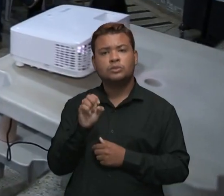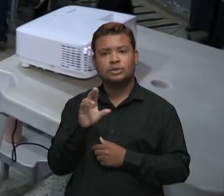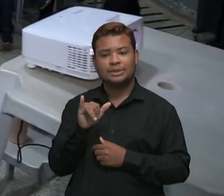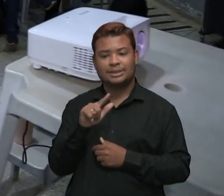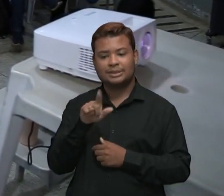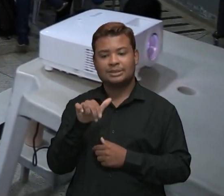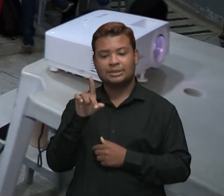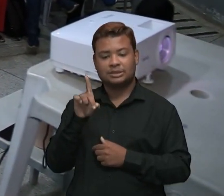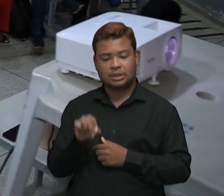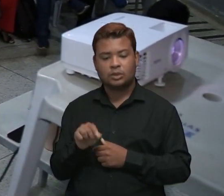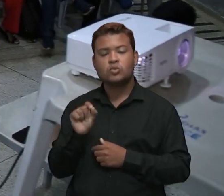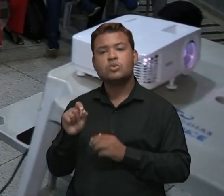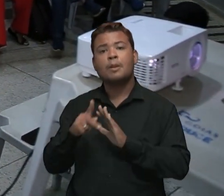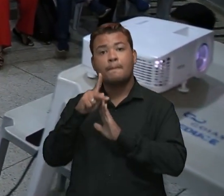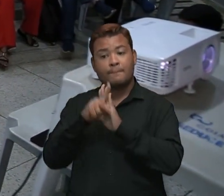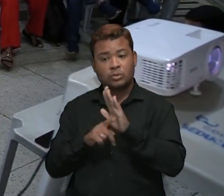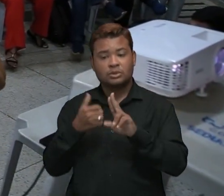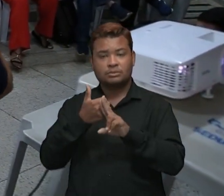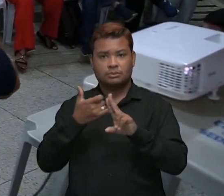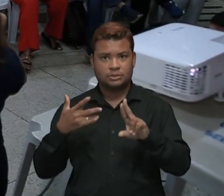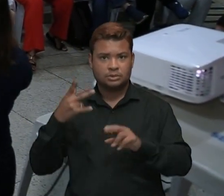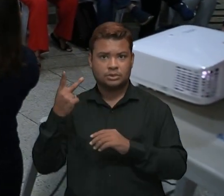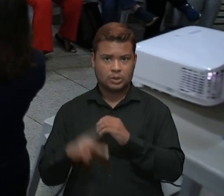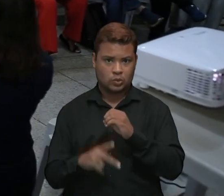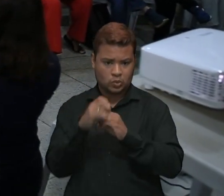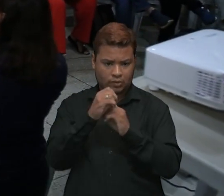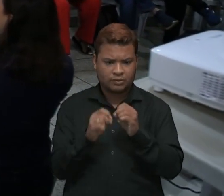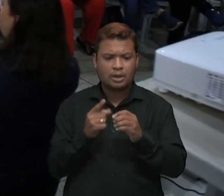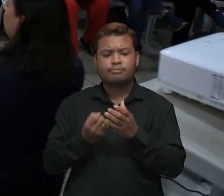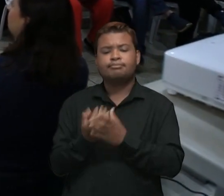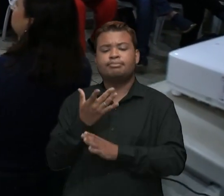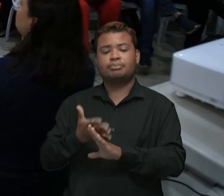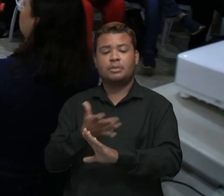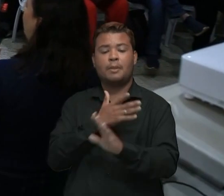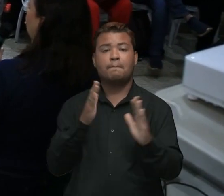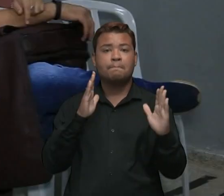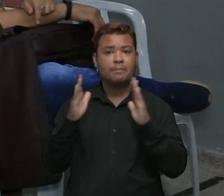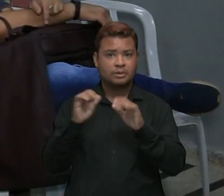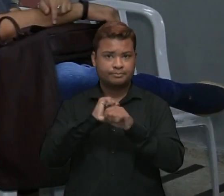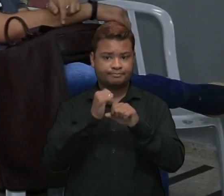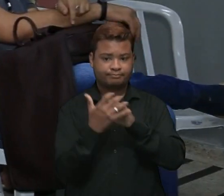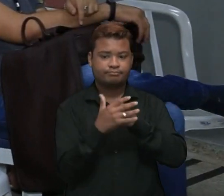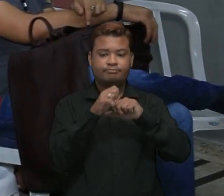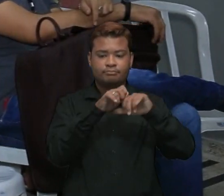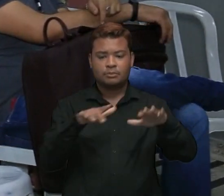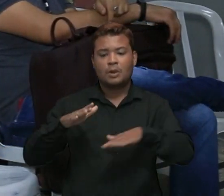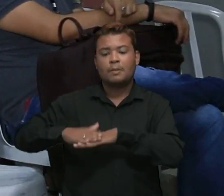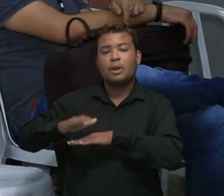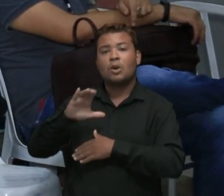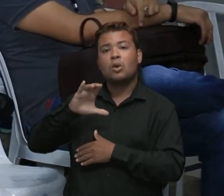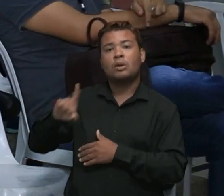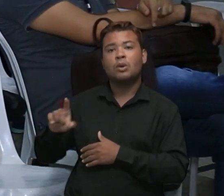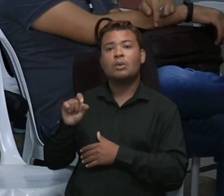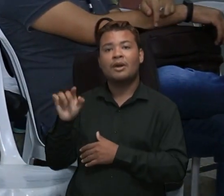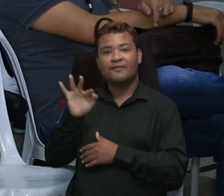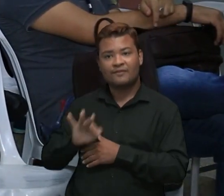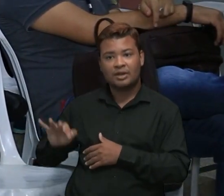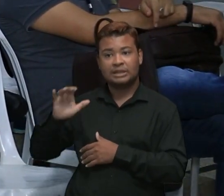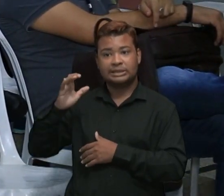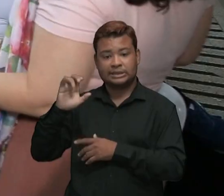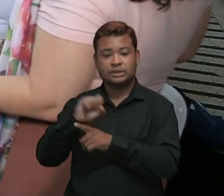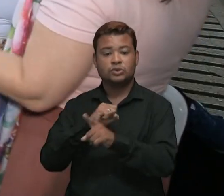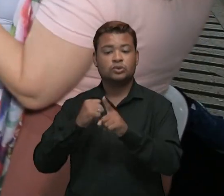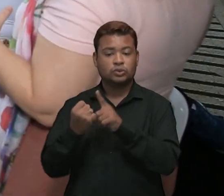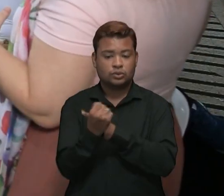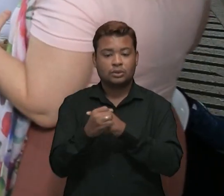um projeto de extensão da UFG que surgiu durante a pandemia, coordenado pela Faculdade de Ciências